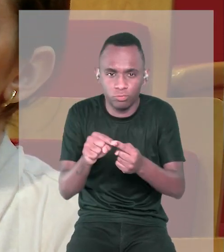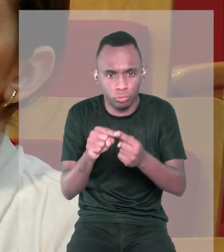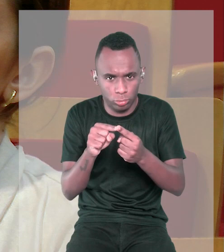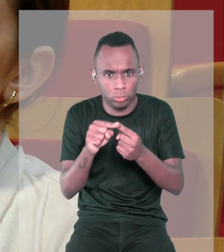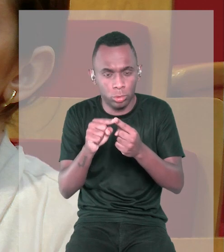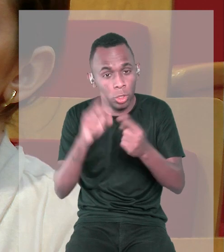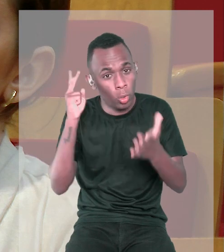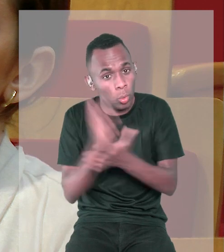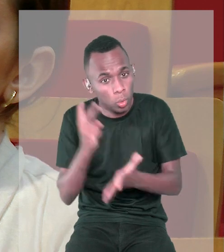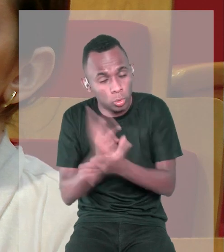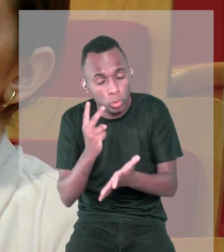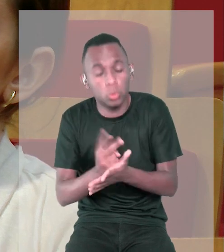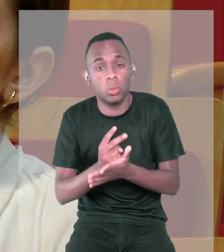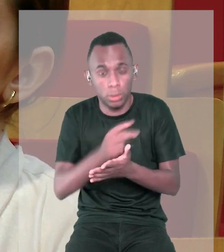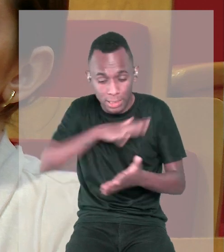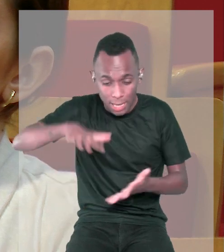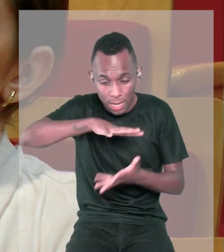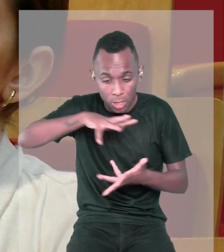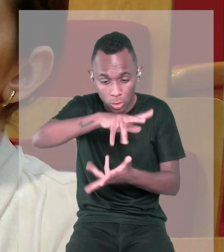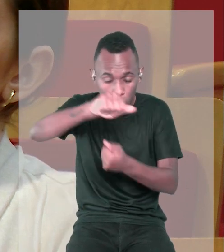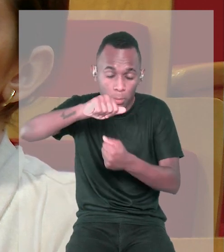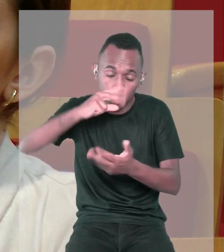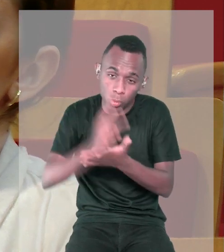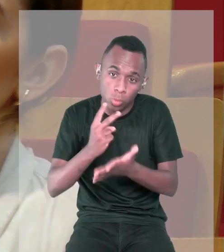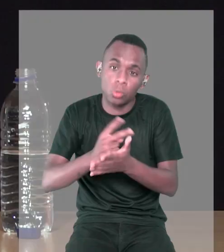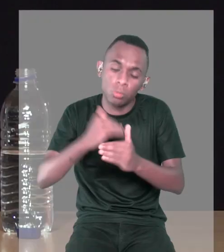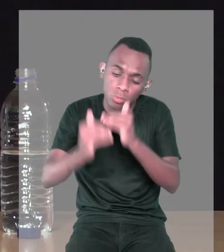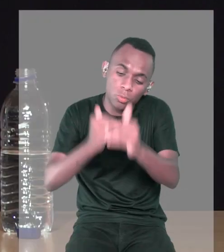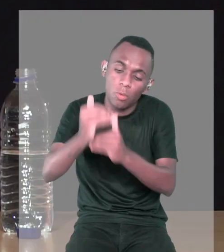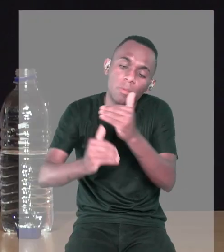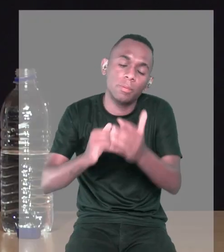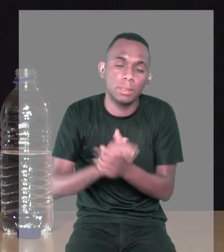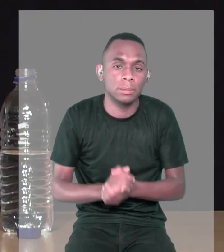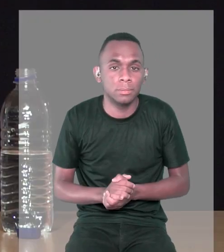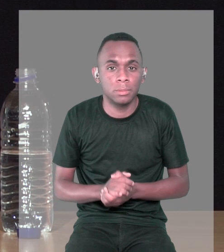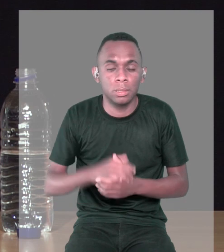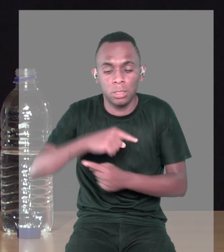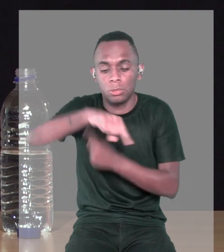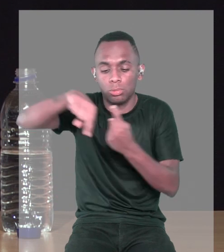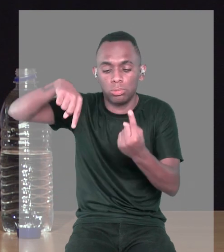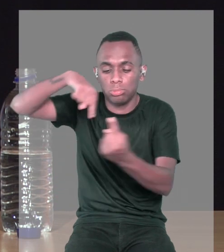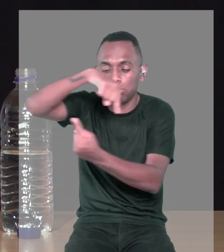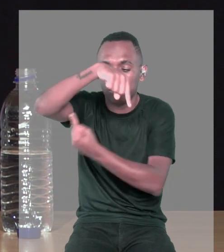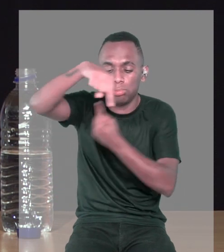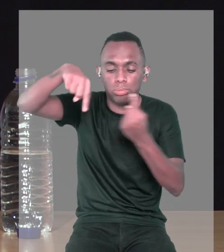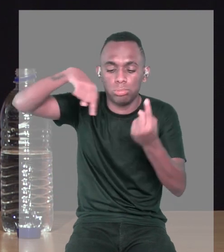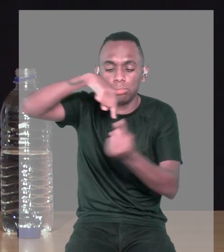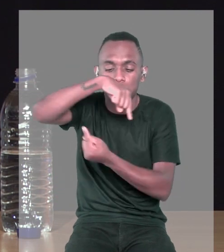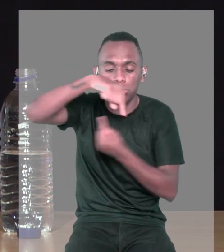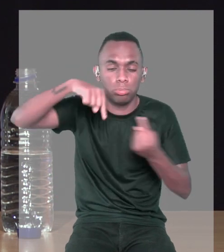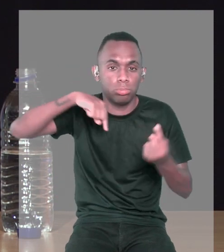metas, objetivos que mantêm a roda do mundo girando aturdida em torno de si